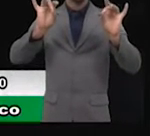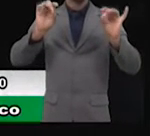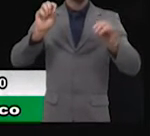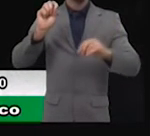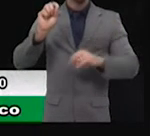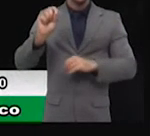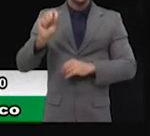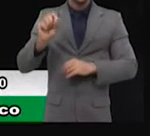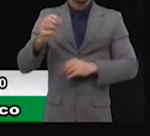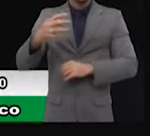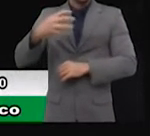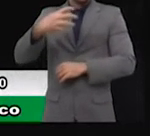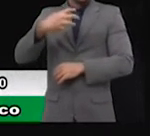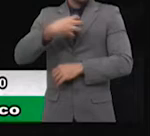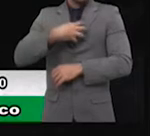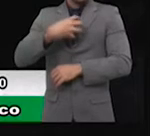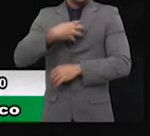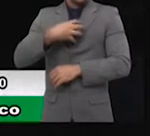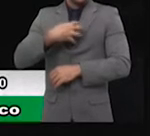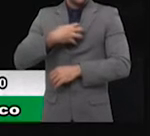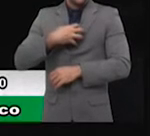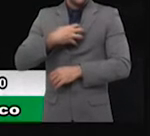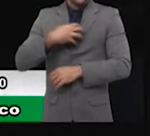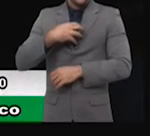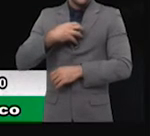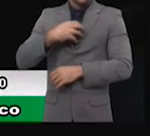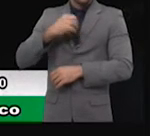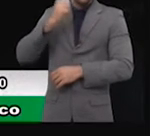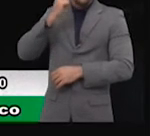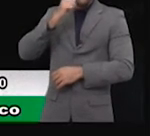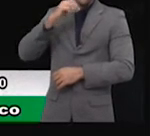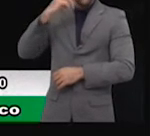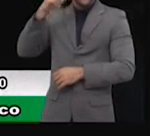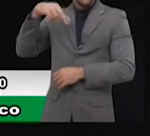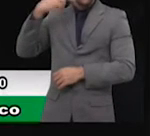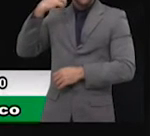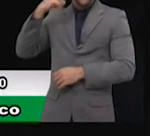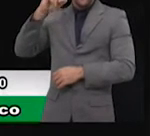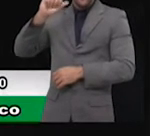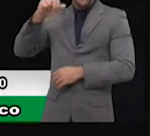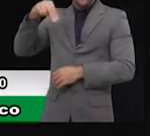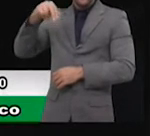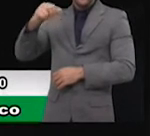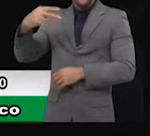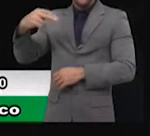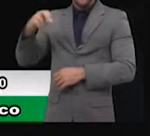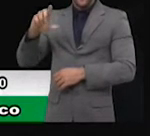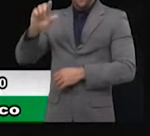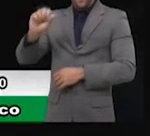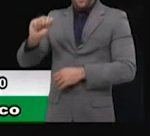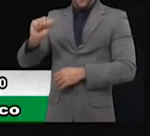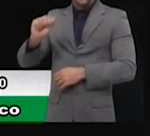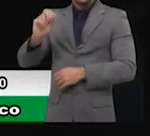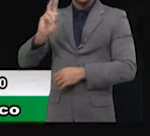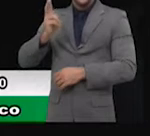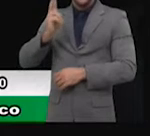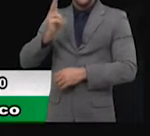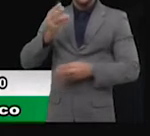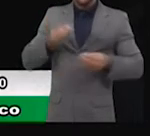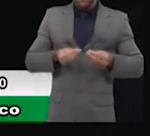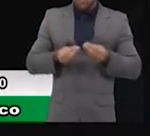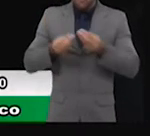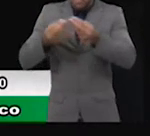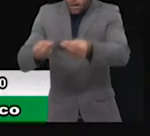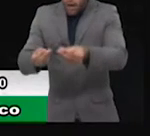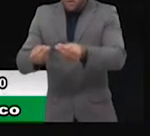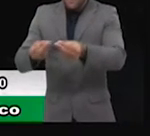por a forma que há pouco tempo a vereadora Ana Paula citou. Quando o vereador vai com alguma coisa para o senhor sempre escuta